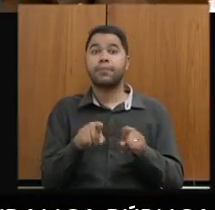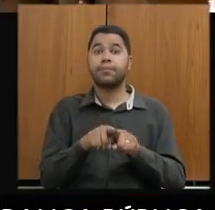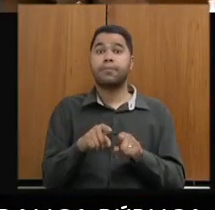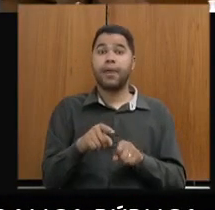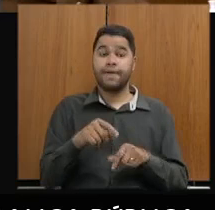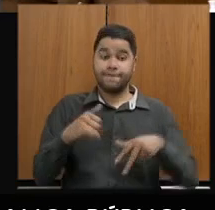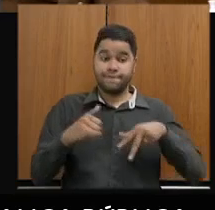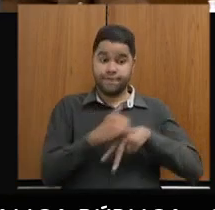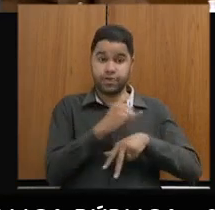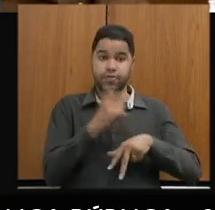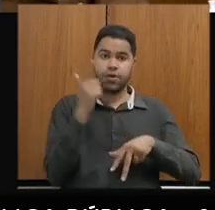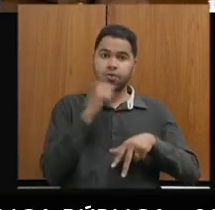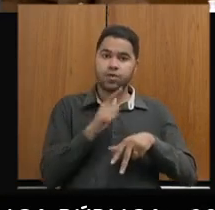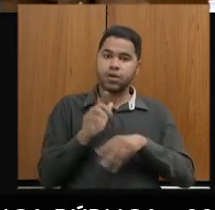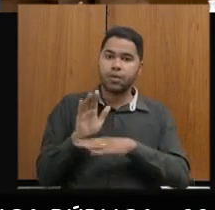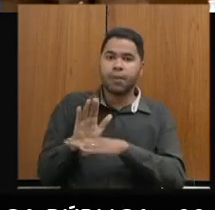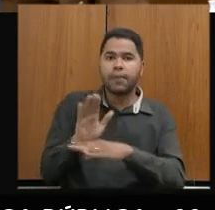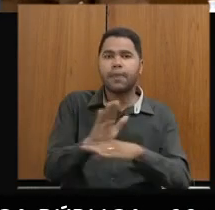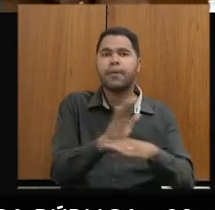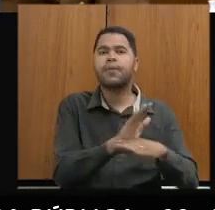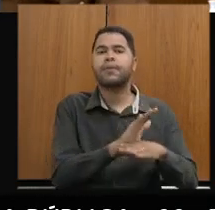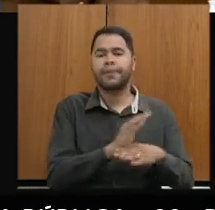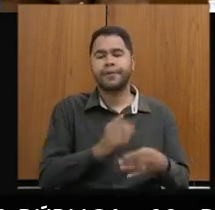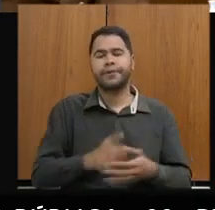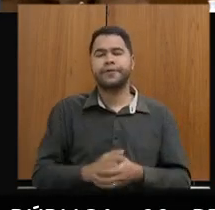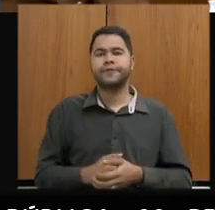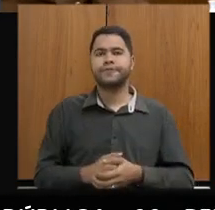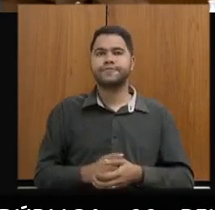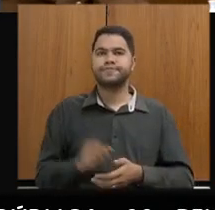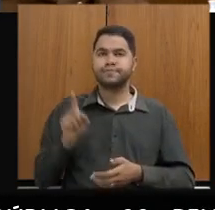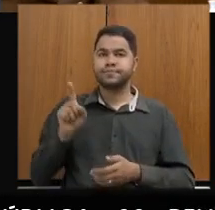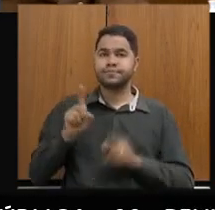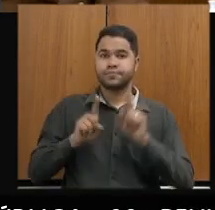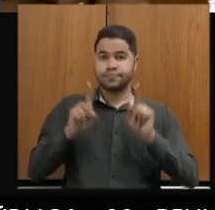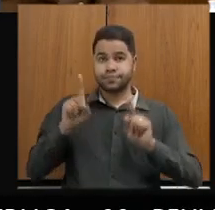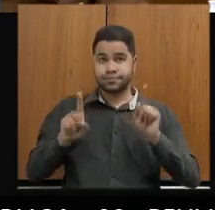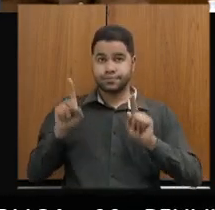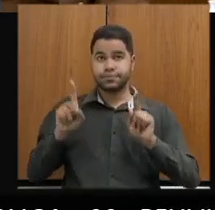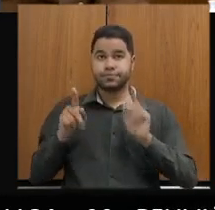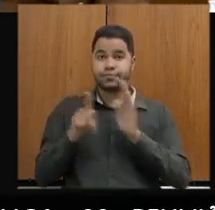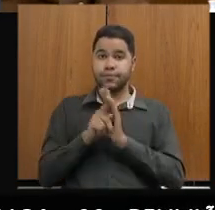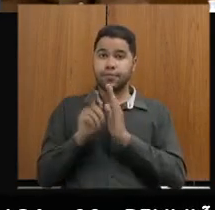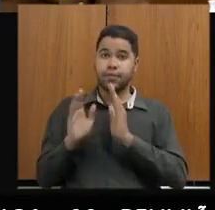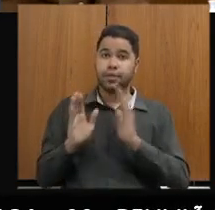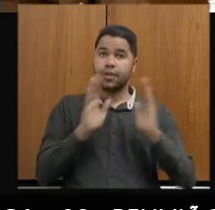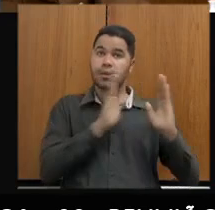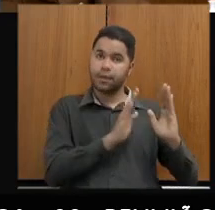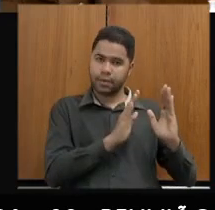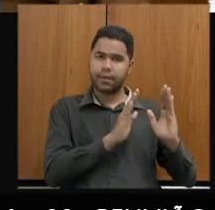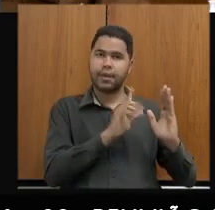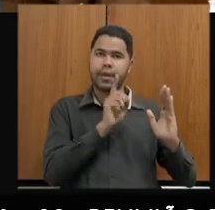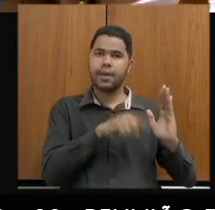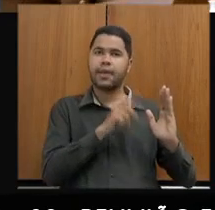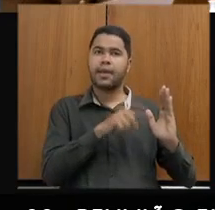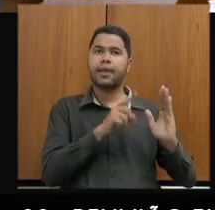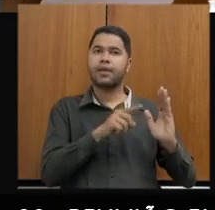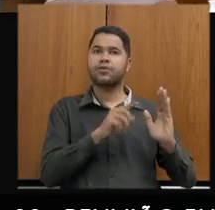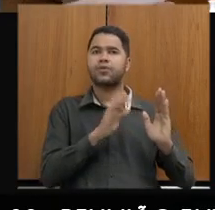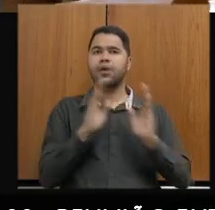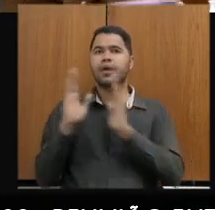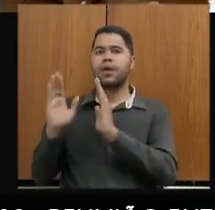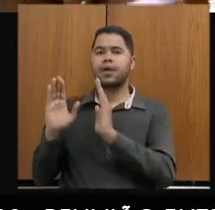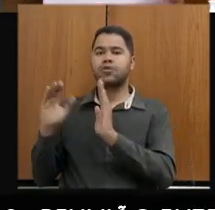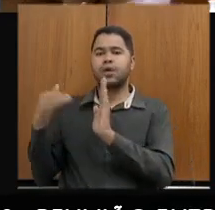foram alcançadas por esse serviço então esses gato aí dá direito a aqui o último número né porque tá Só até maio que o